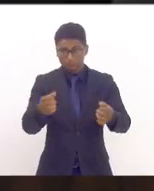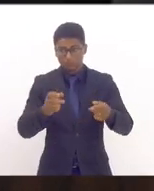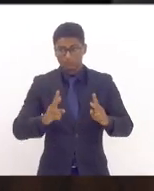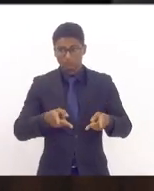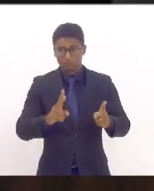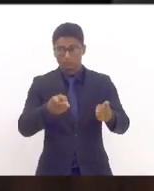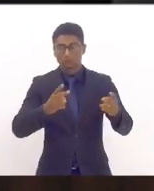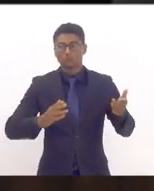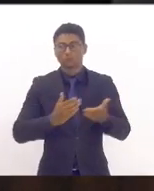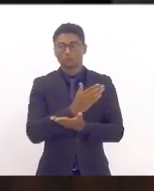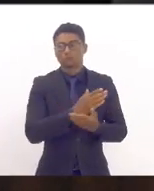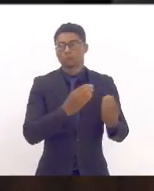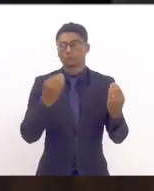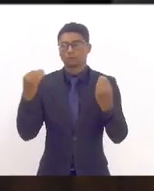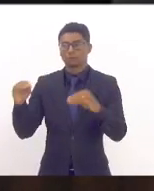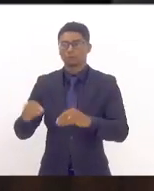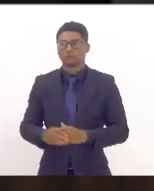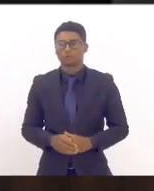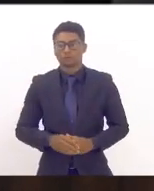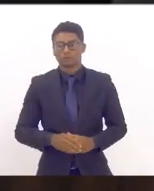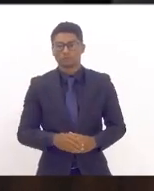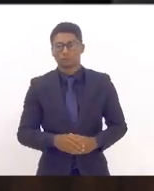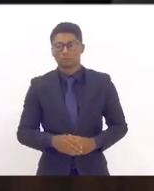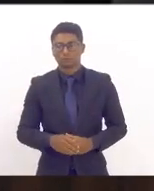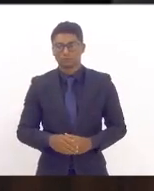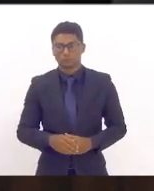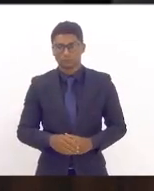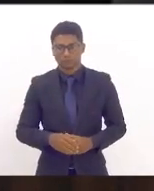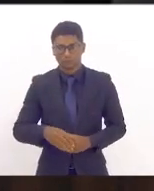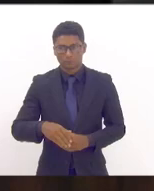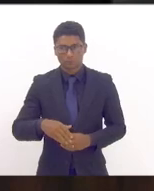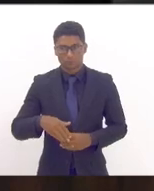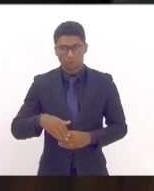aprovado vai à promulgação Deputado Luiz